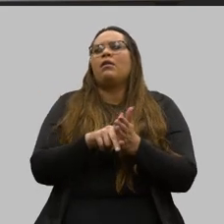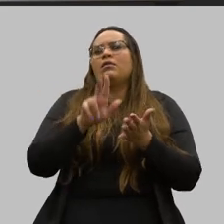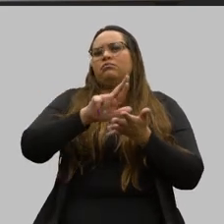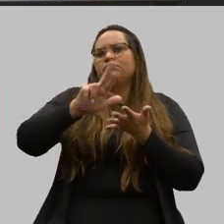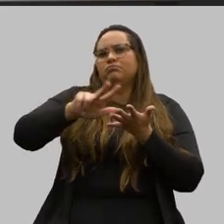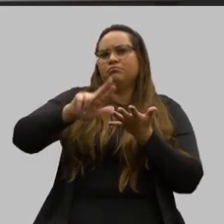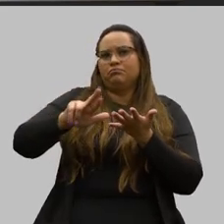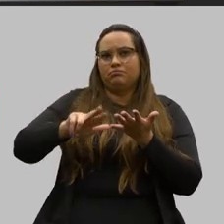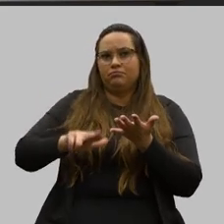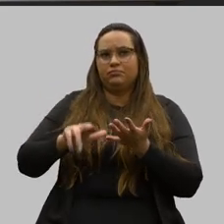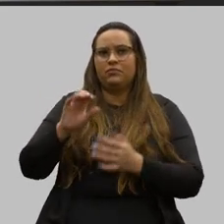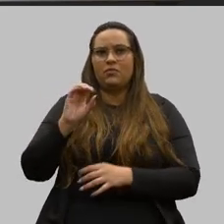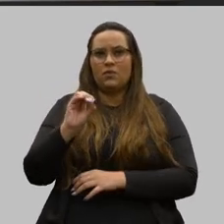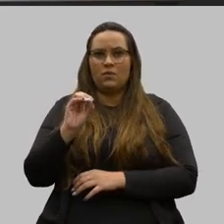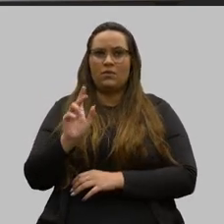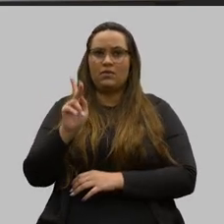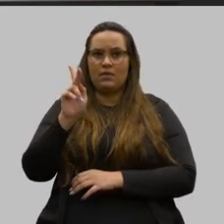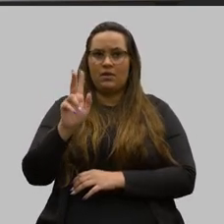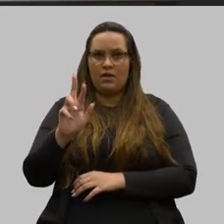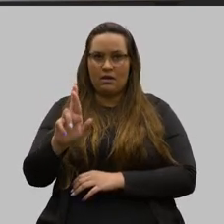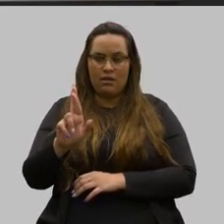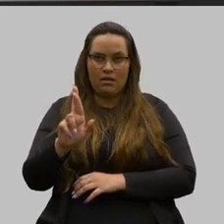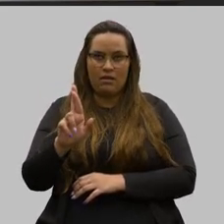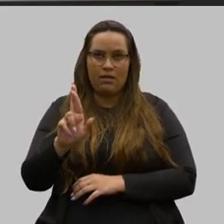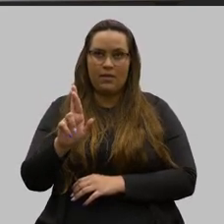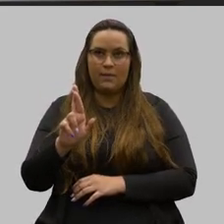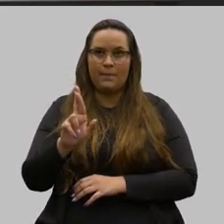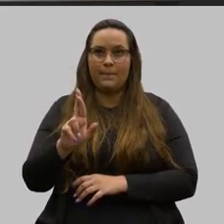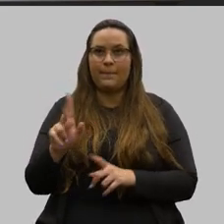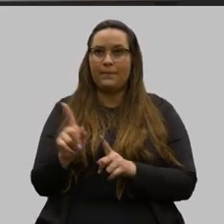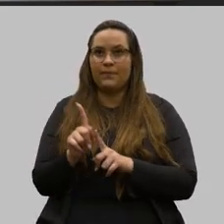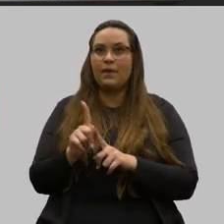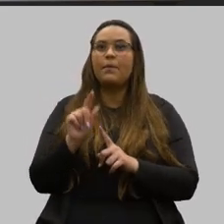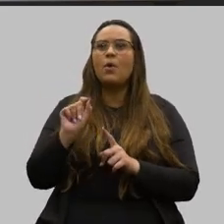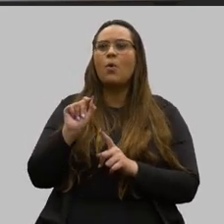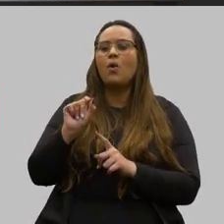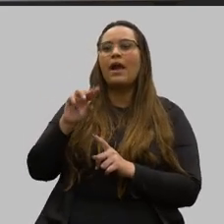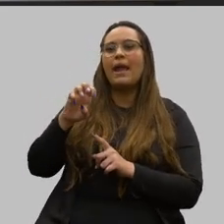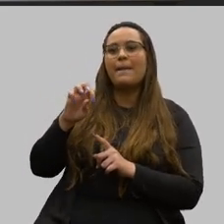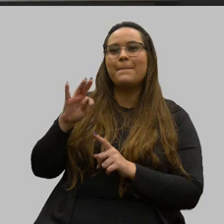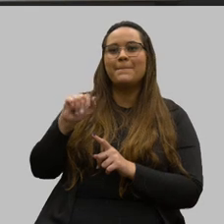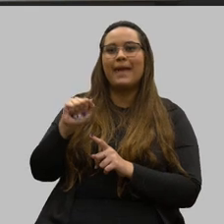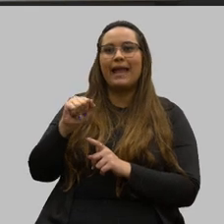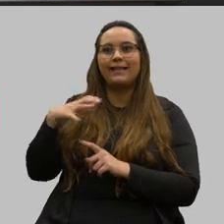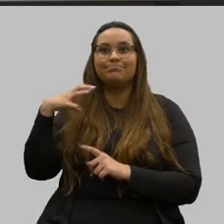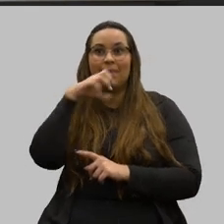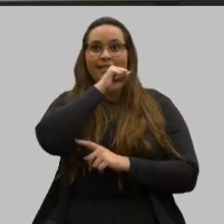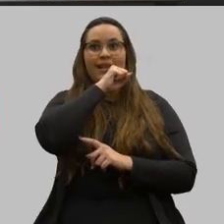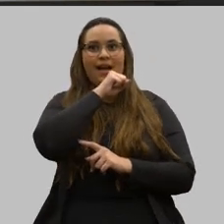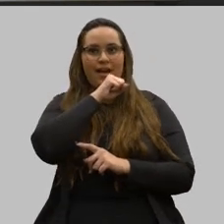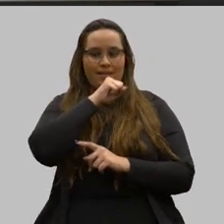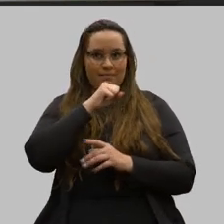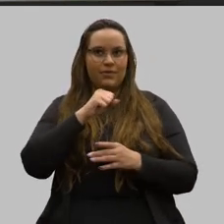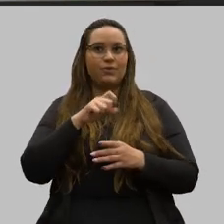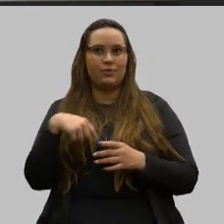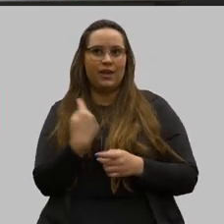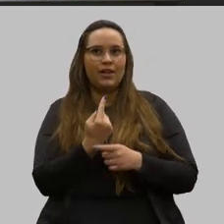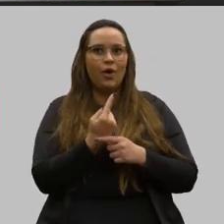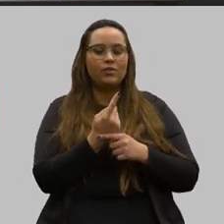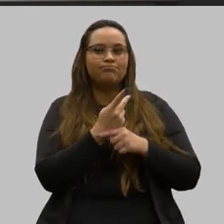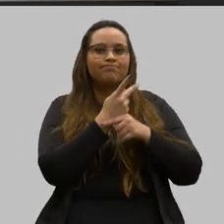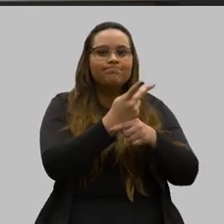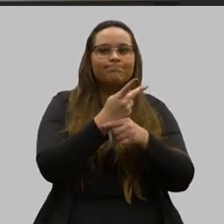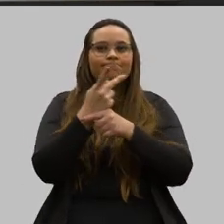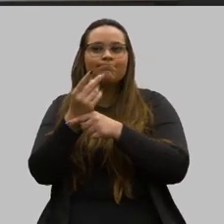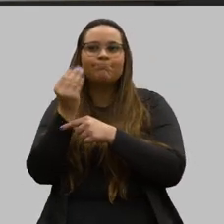os okrs que são eh metas mais rápidas que a gente busca nas diversas eh